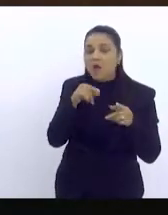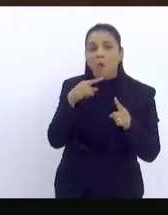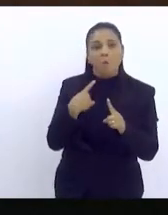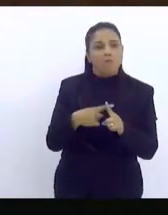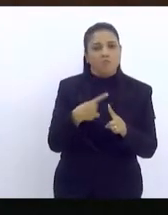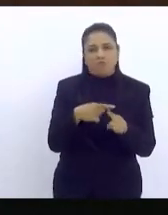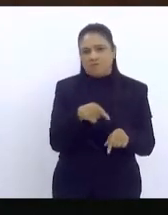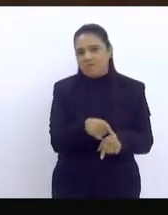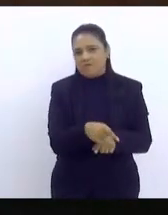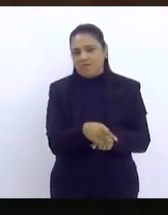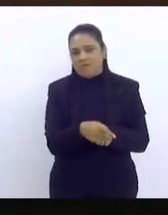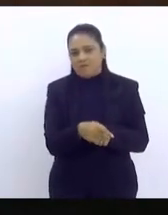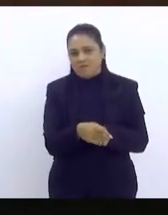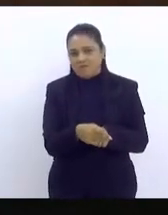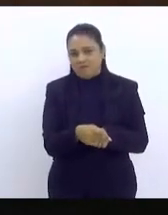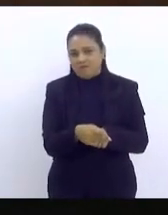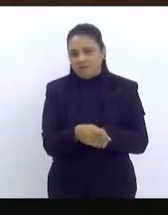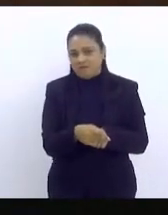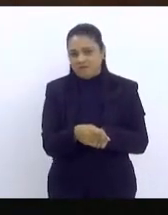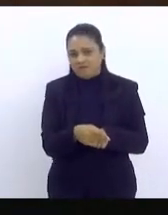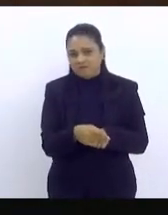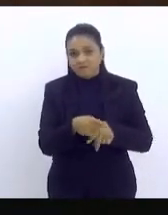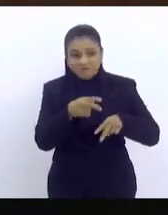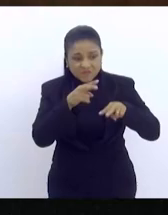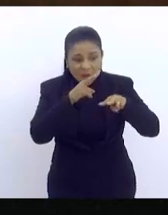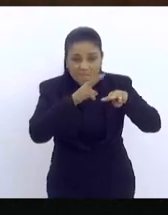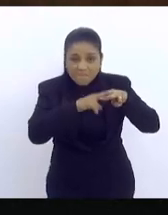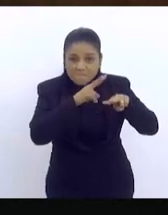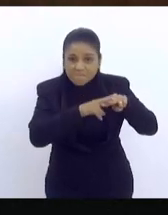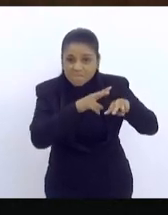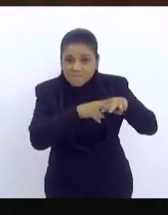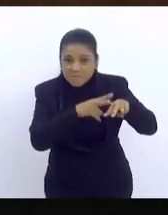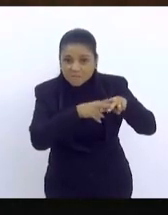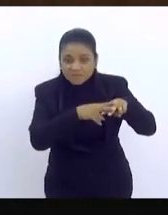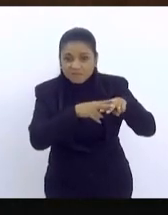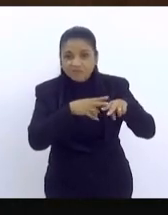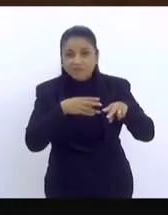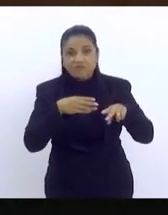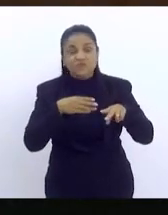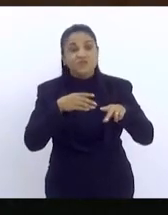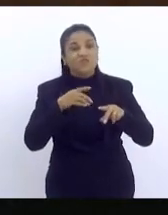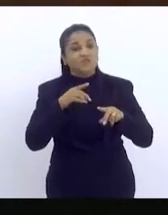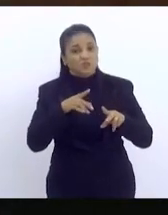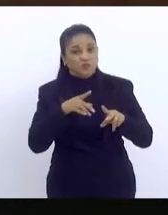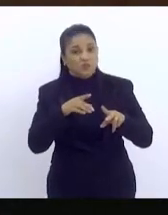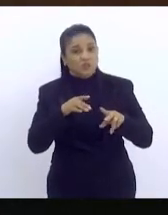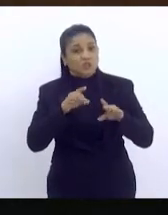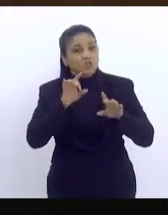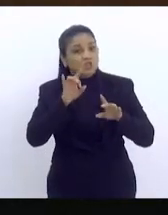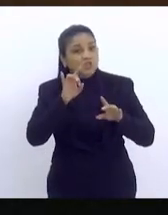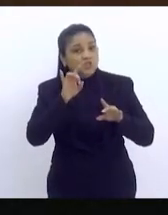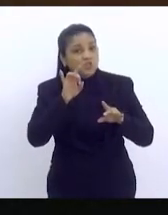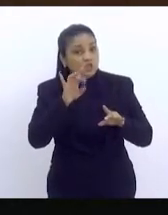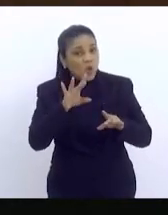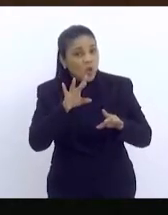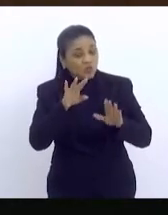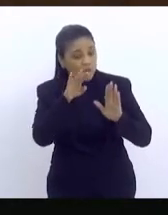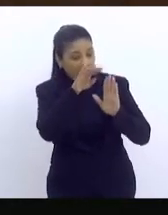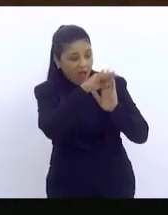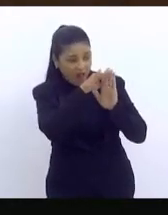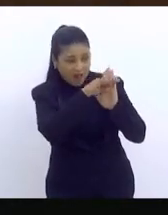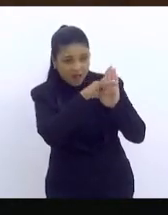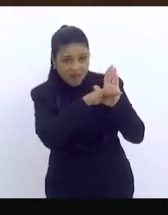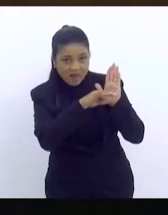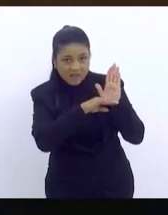tenha entrado nos presídios só de se cogitar só de se falar só de você ter uma lista